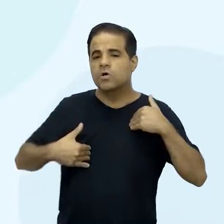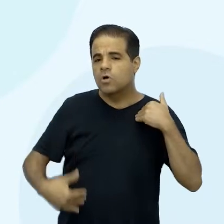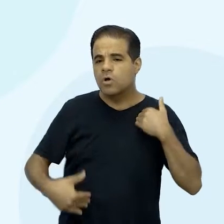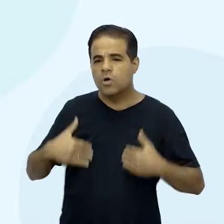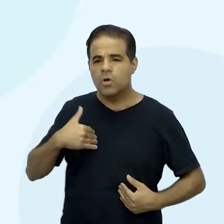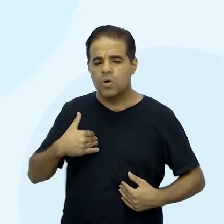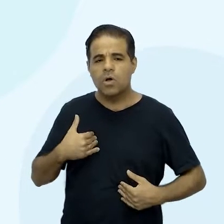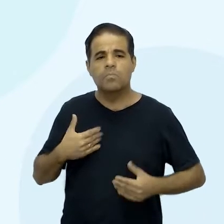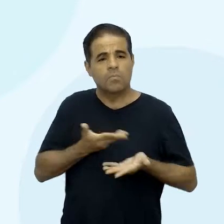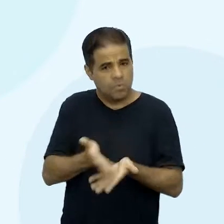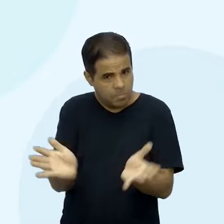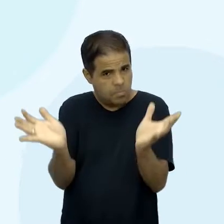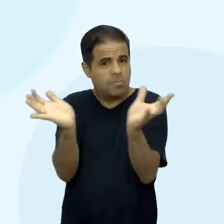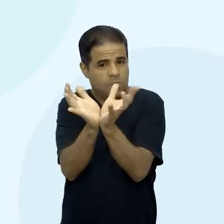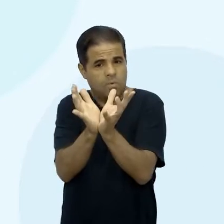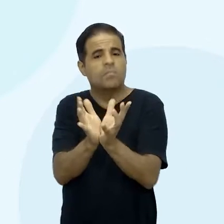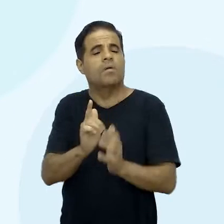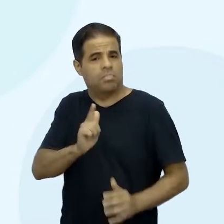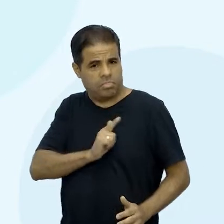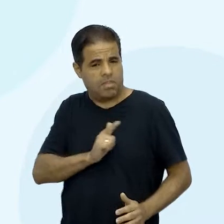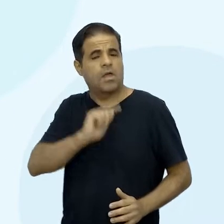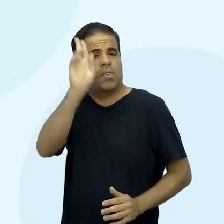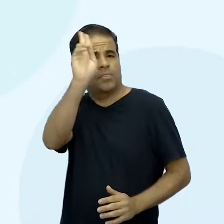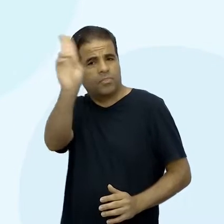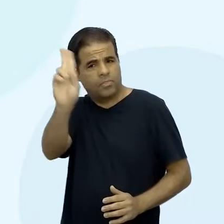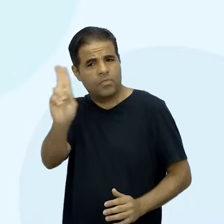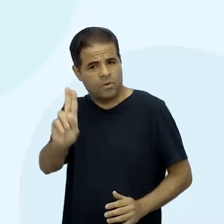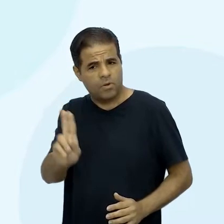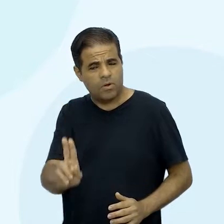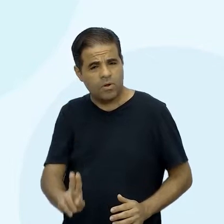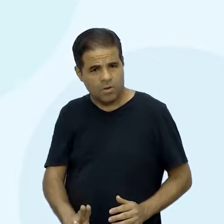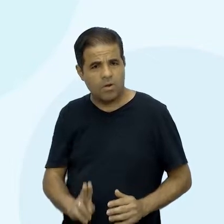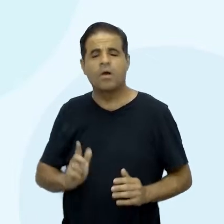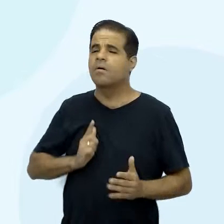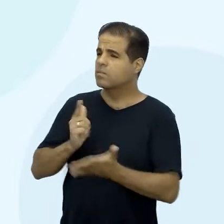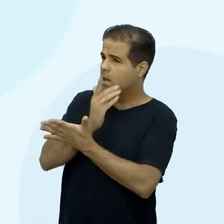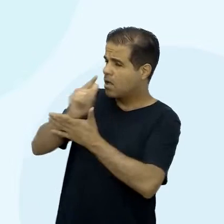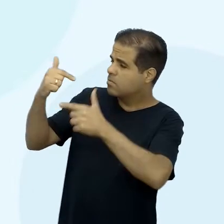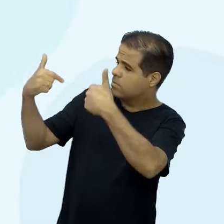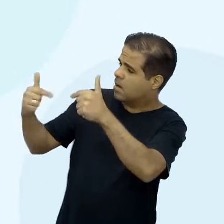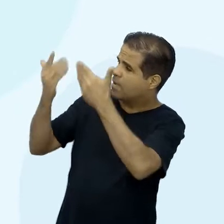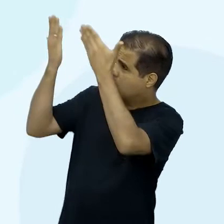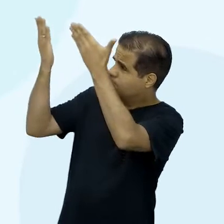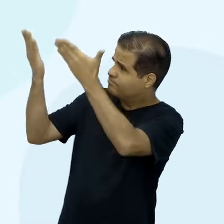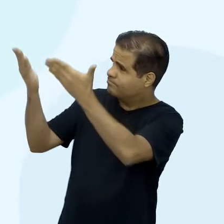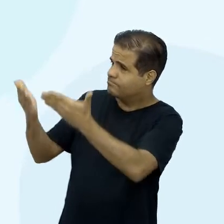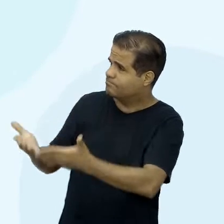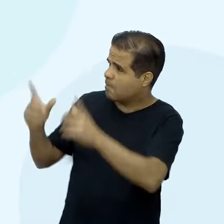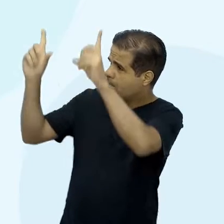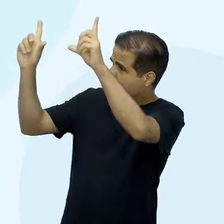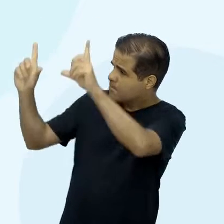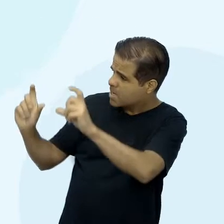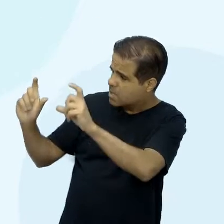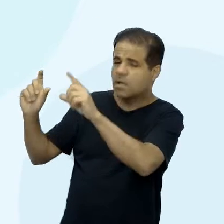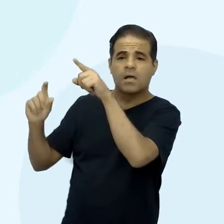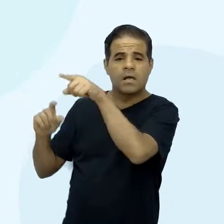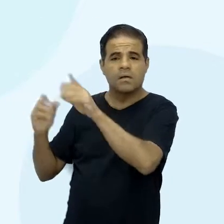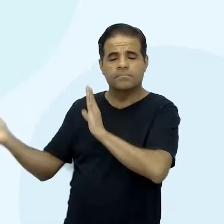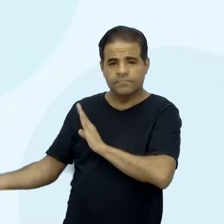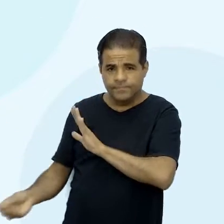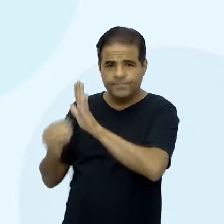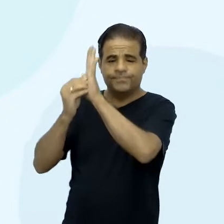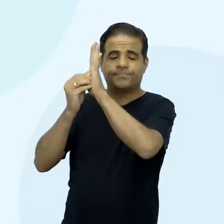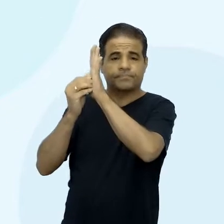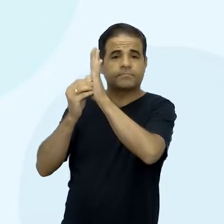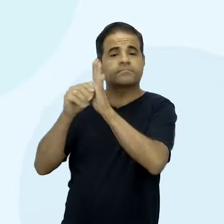o público. Tem aí o nome de alguns trabalhos dela que você printa a tela, põe na internet e